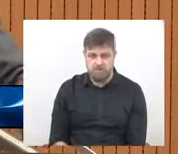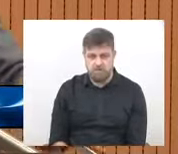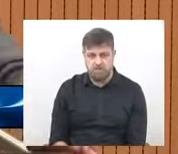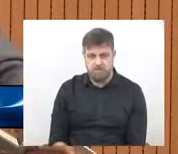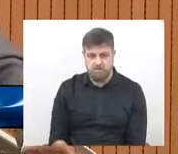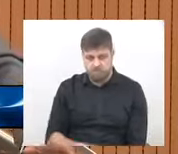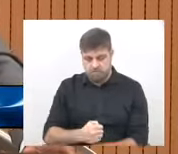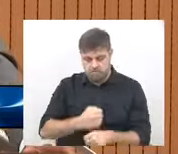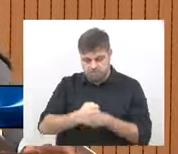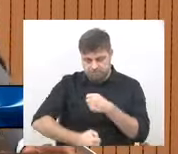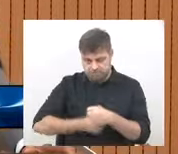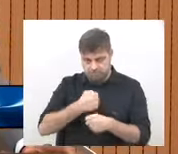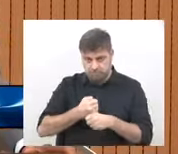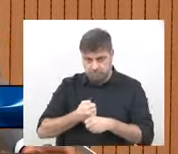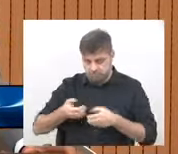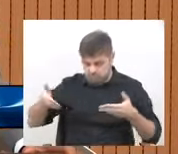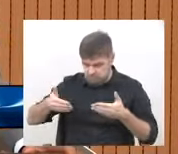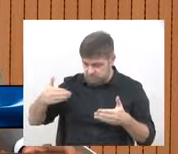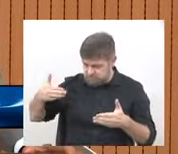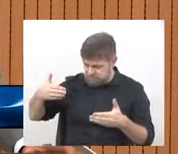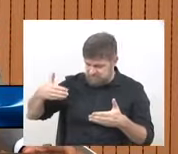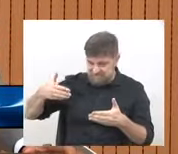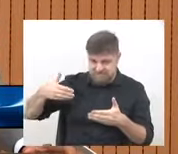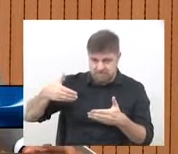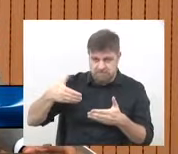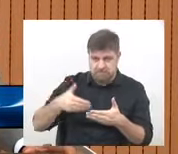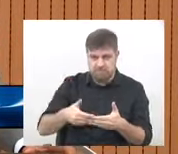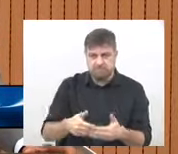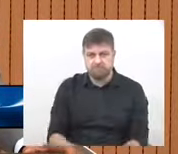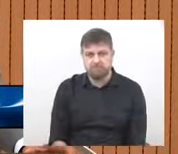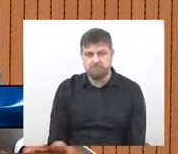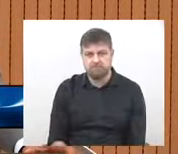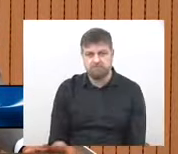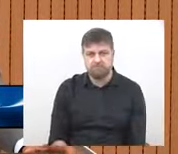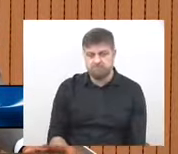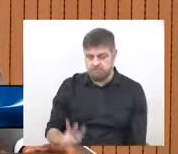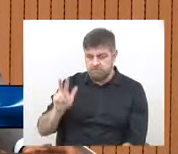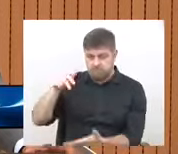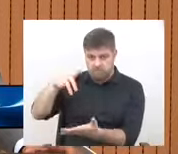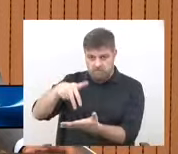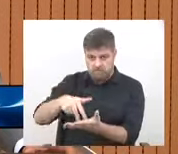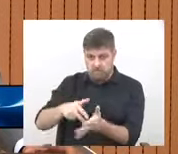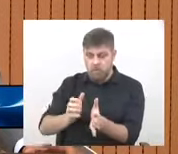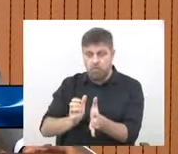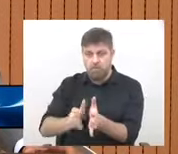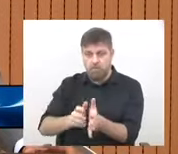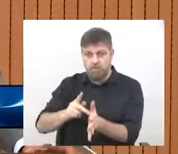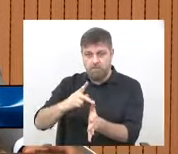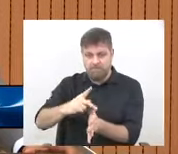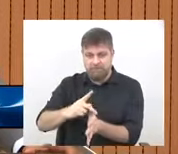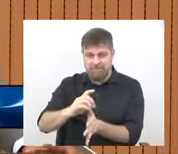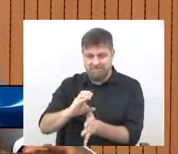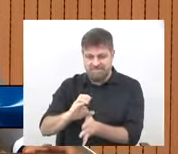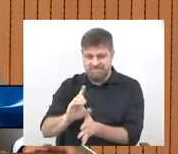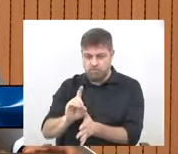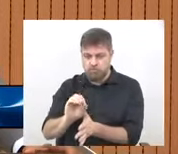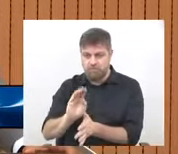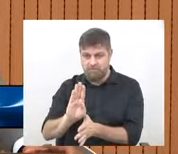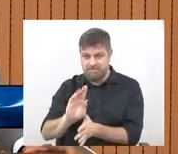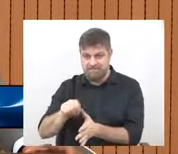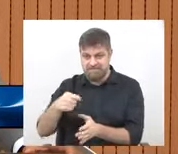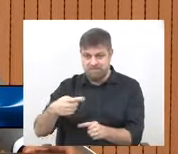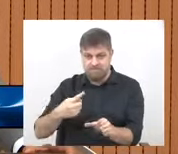nesse ano, no ano retrasado, vim para o PCdoB, que todos sabem, no qual